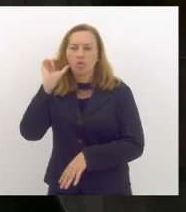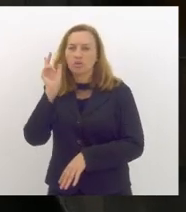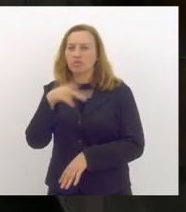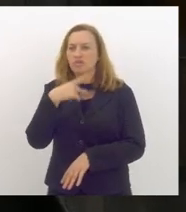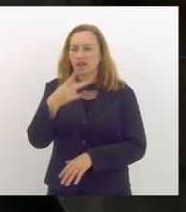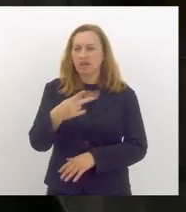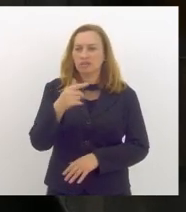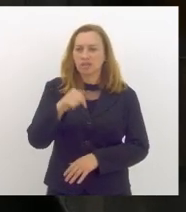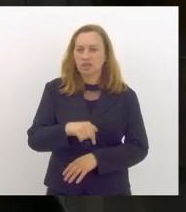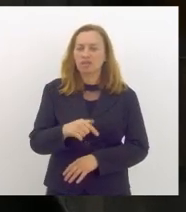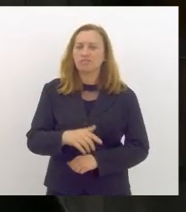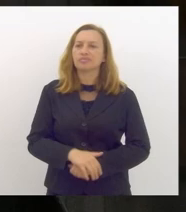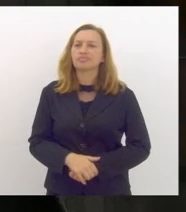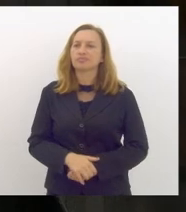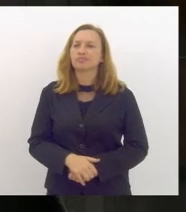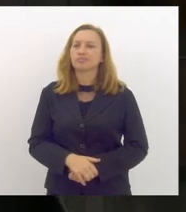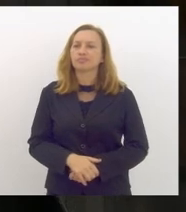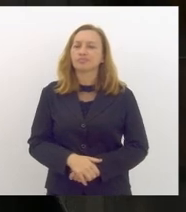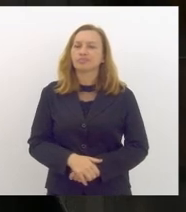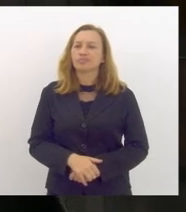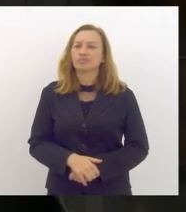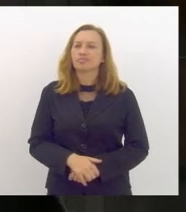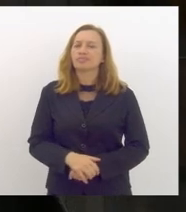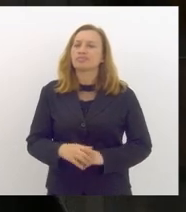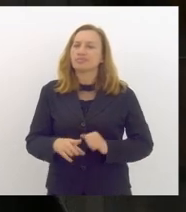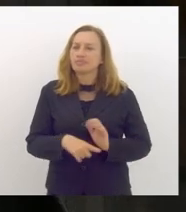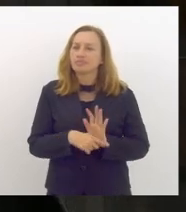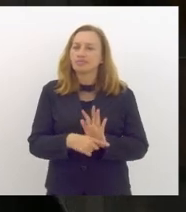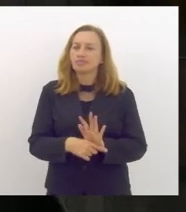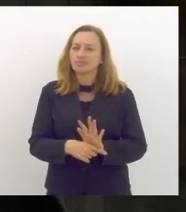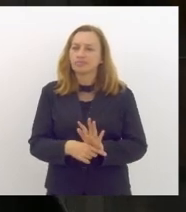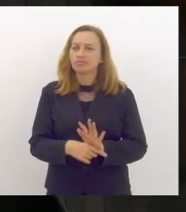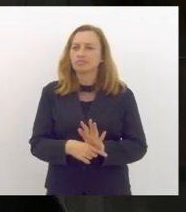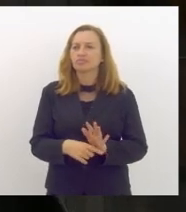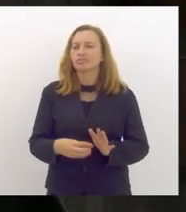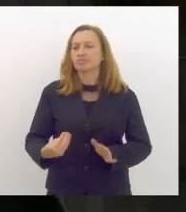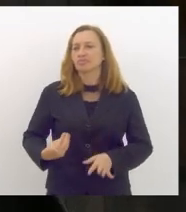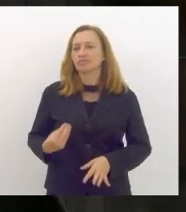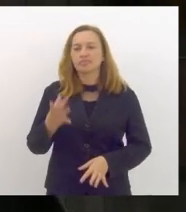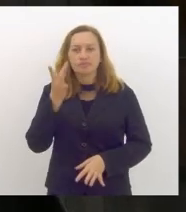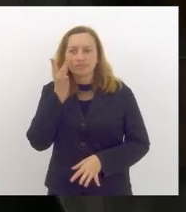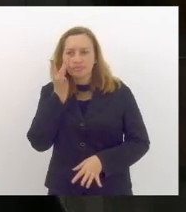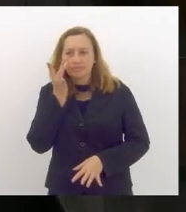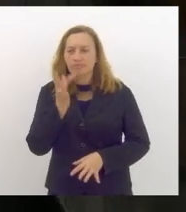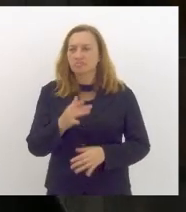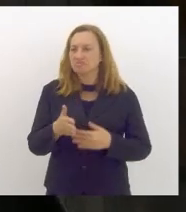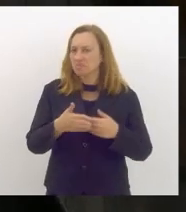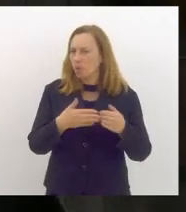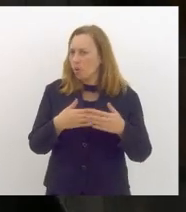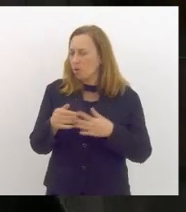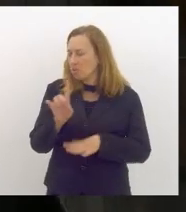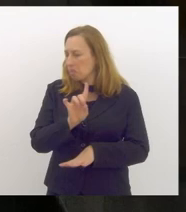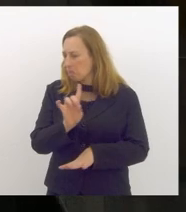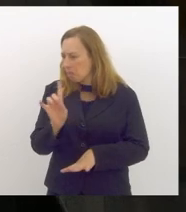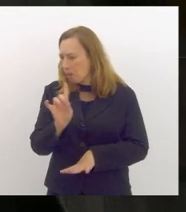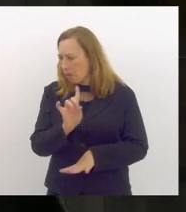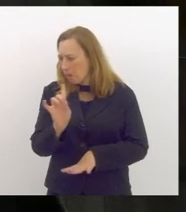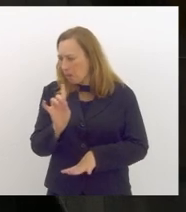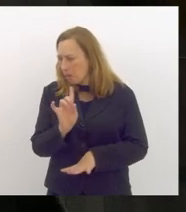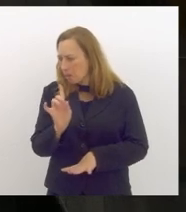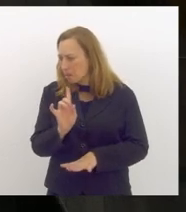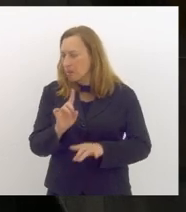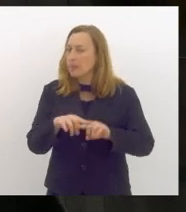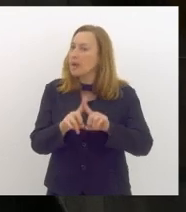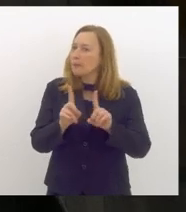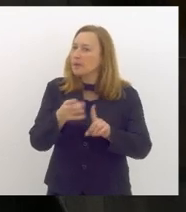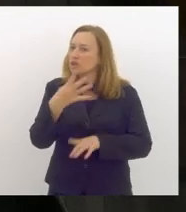aqui com Ampla assistência presente não apenas uma assistência qualquer mas